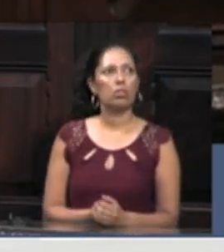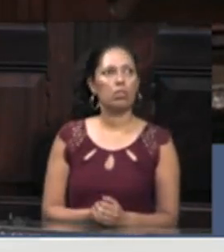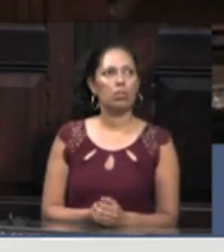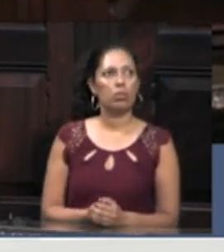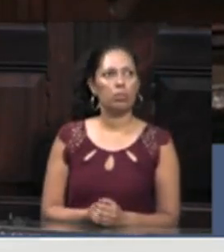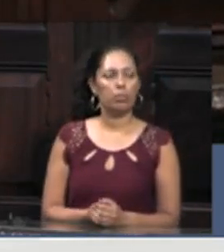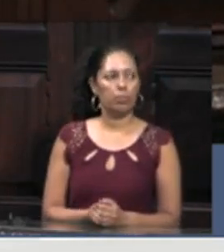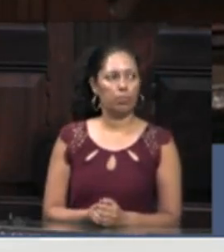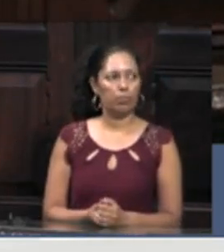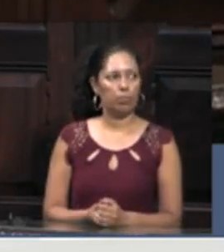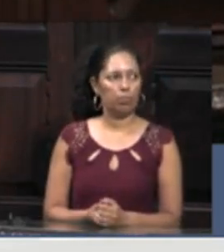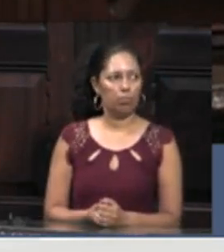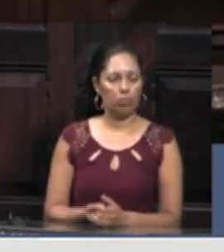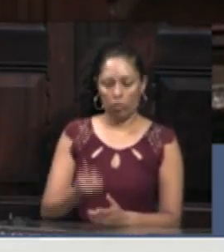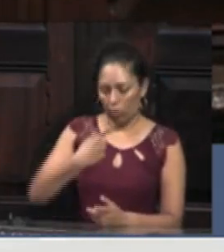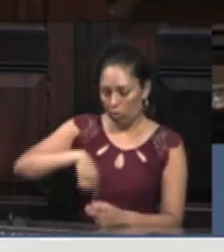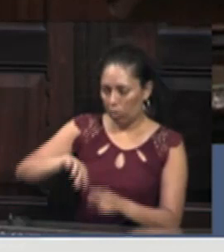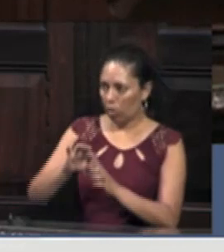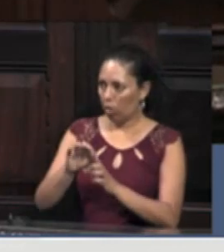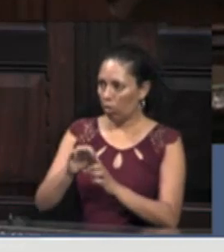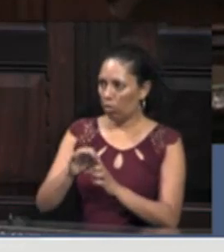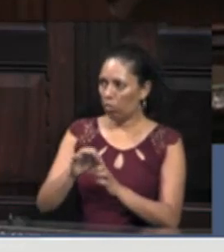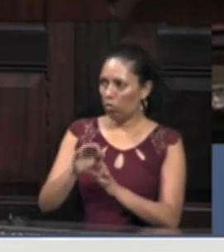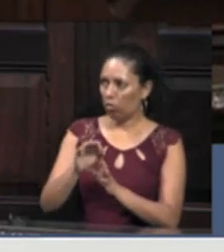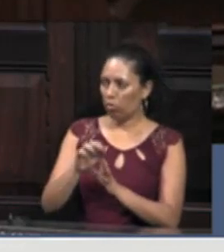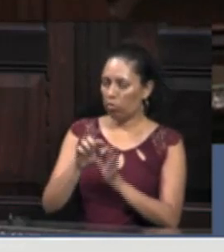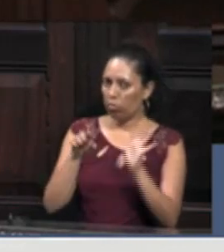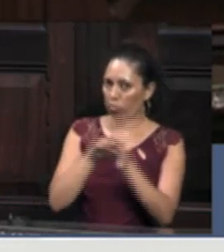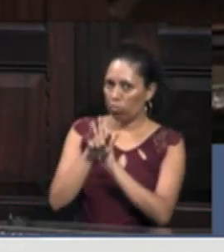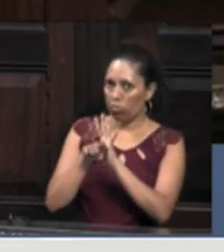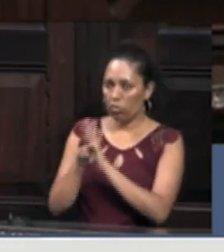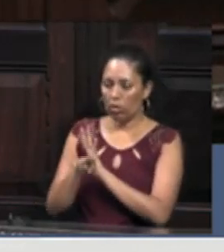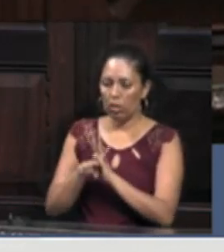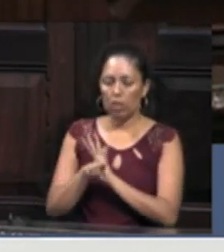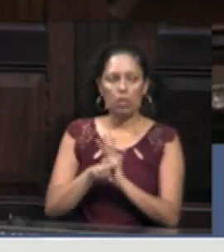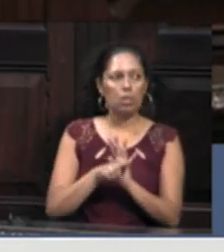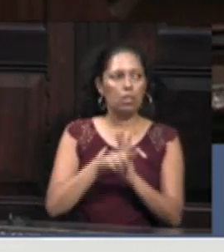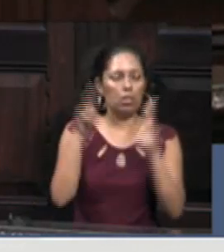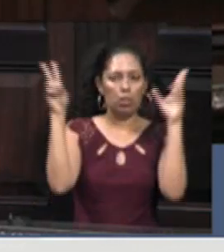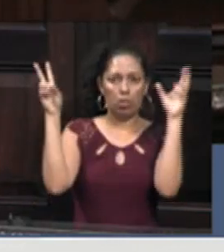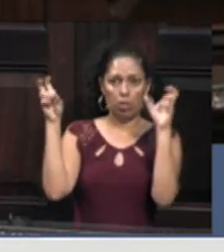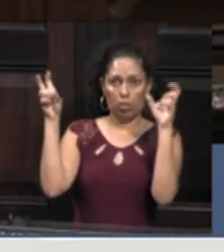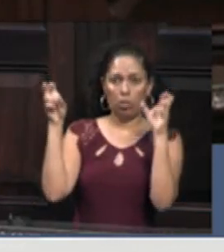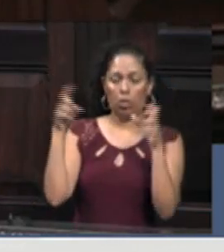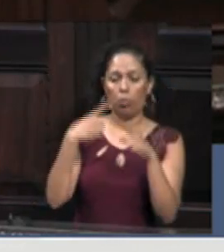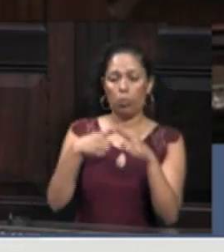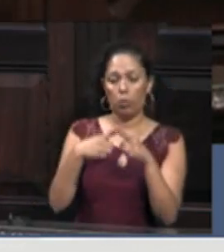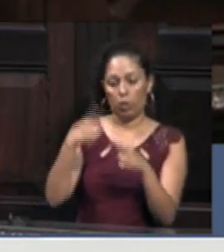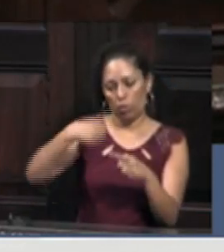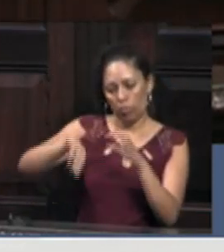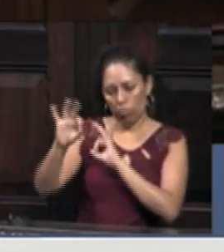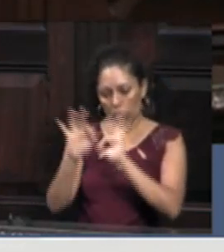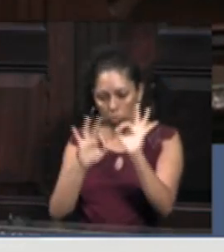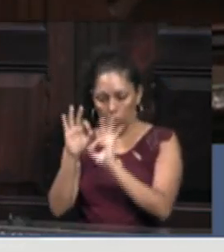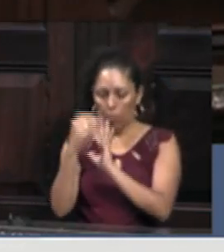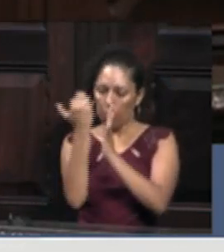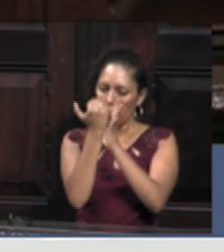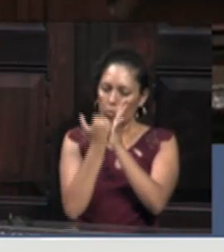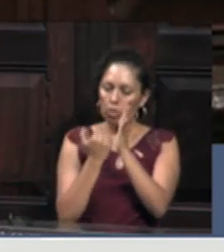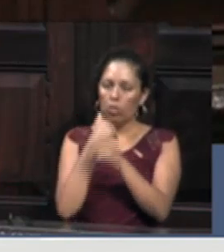Então, eu quis discutir essa matéria, porque a gente foca no orçamento